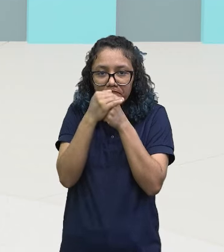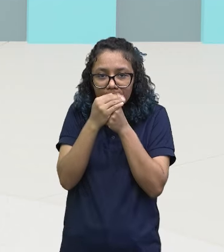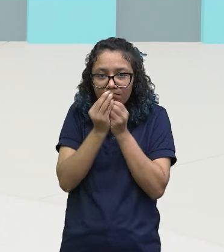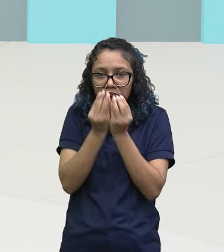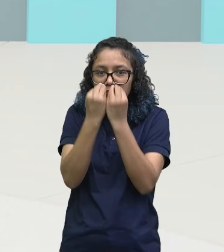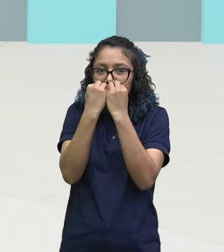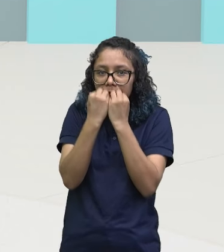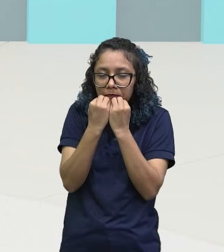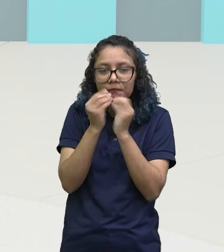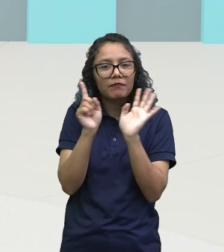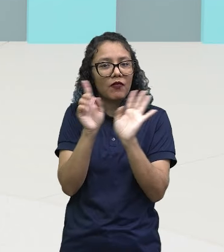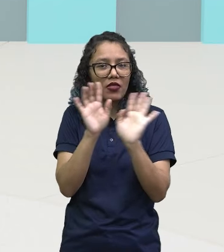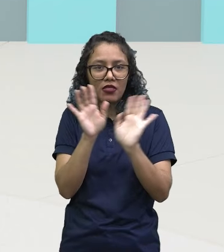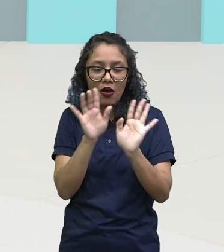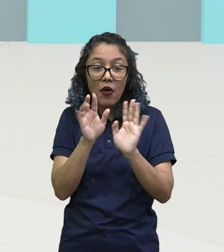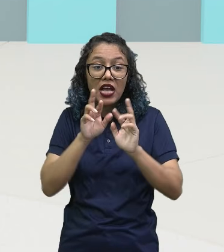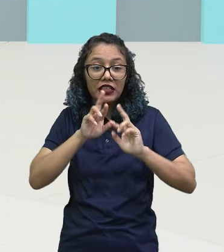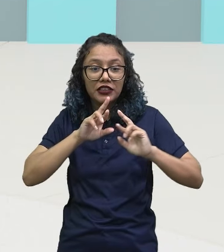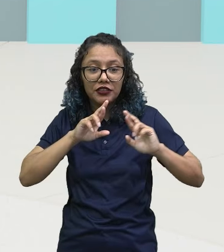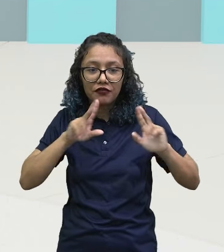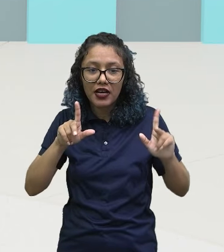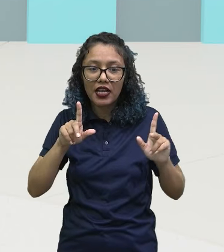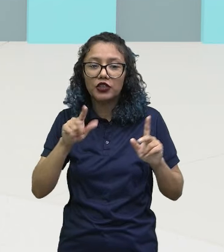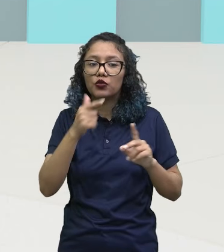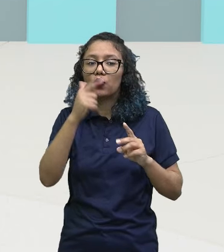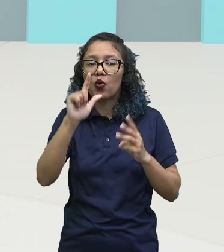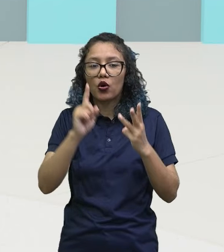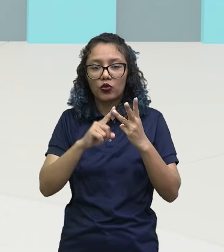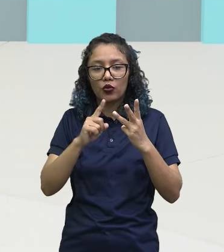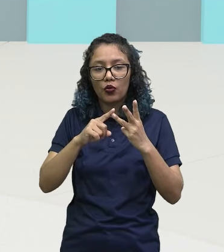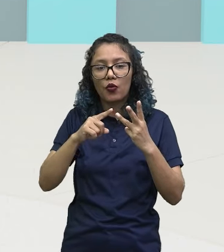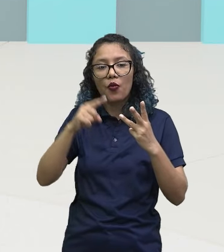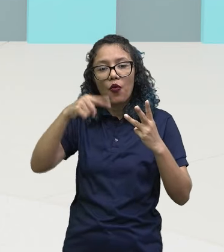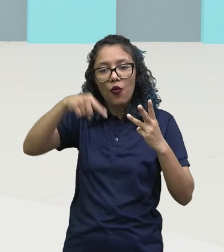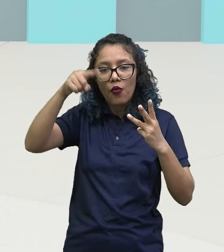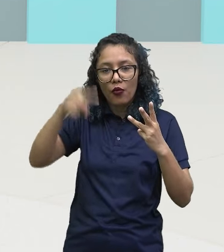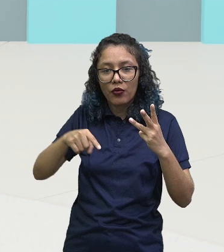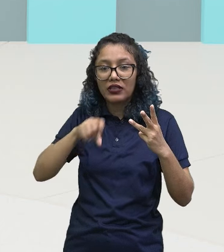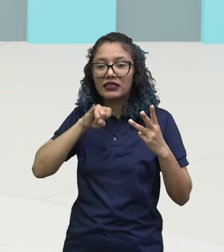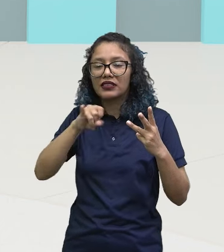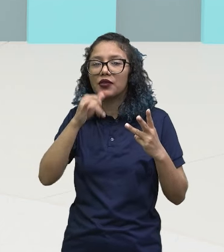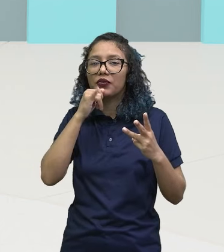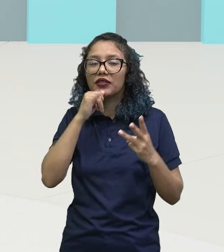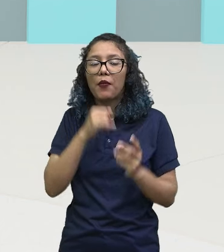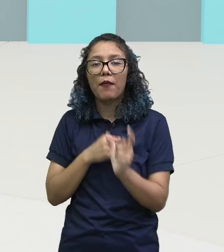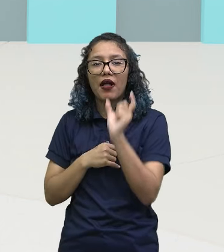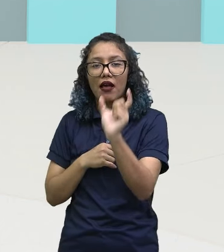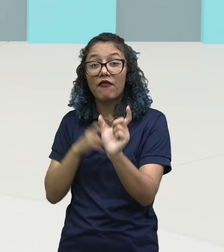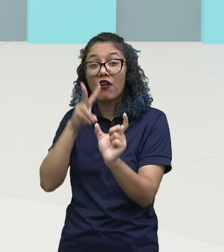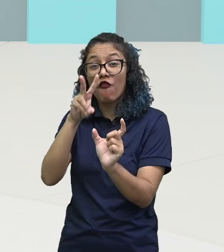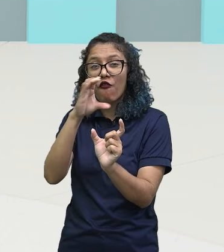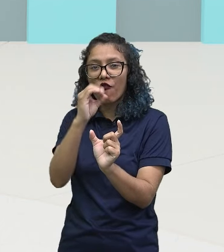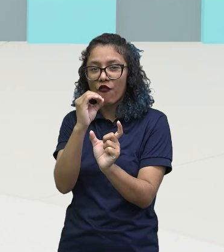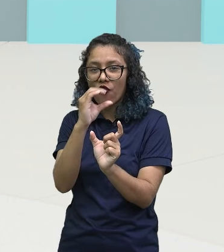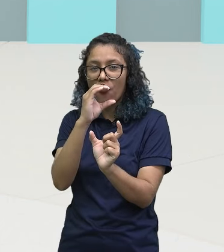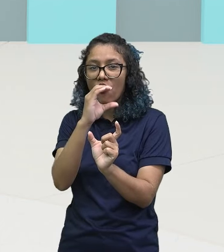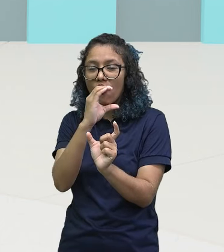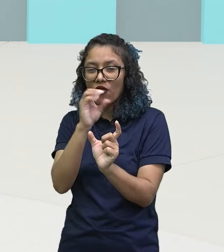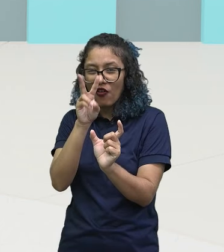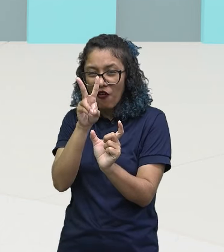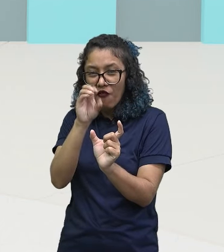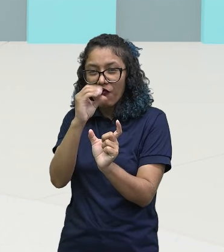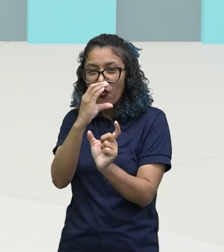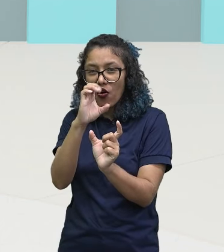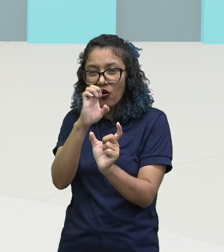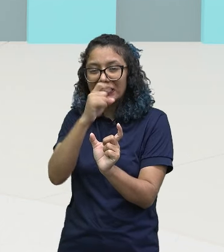acento circunflexo, porque você fecha o som. Quando você fala a palavra você, esse C é fechado,